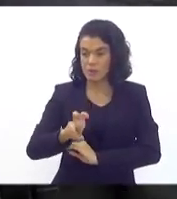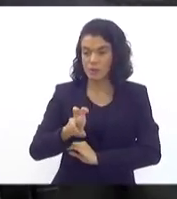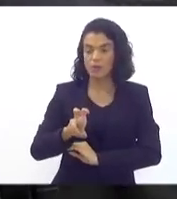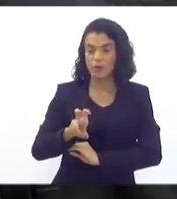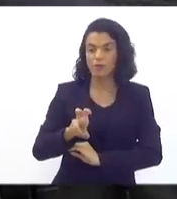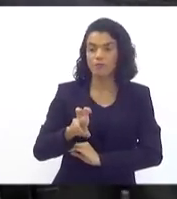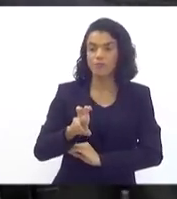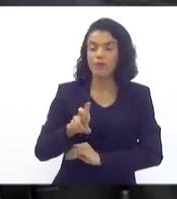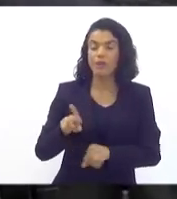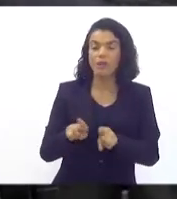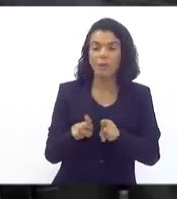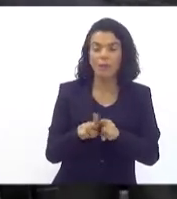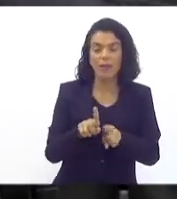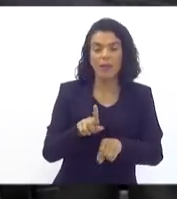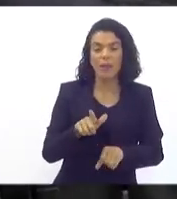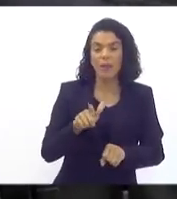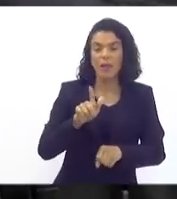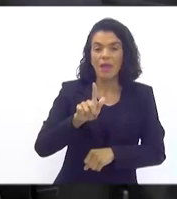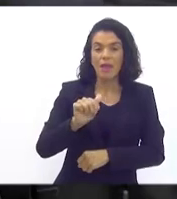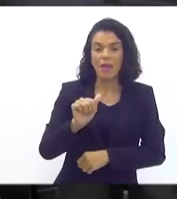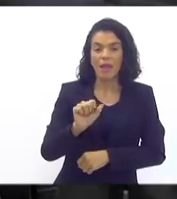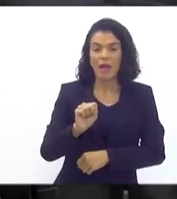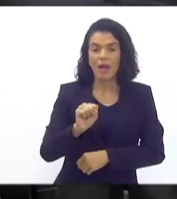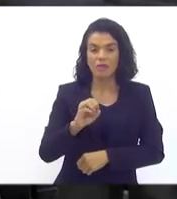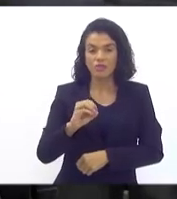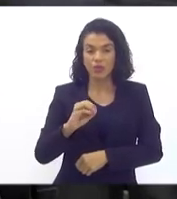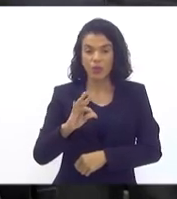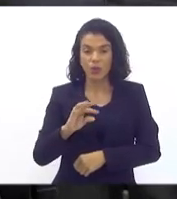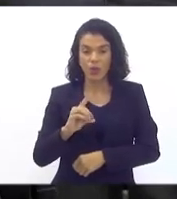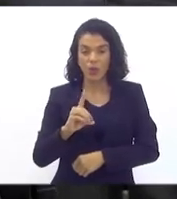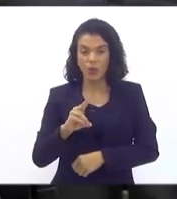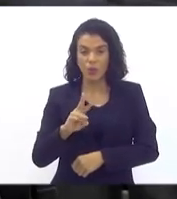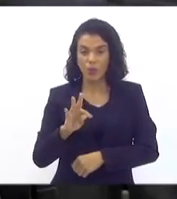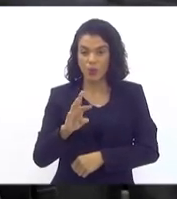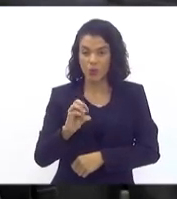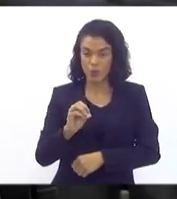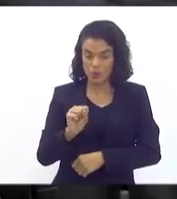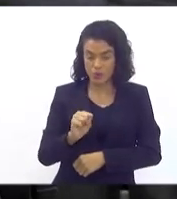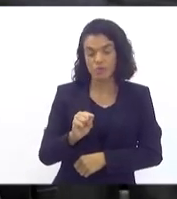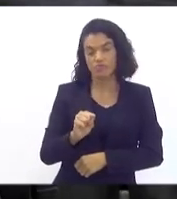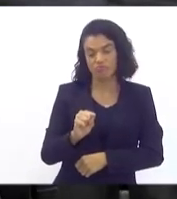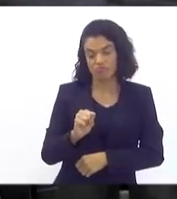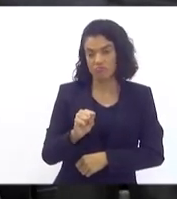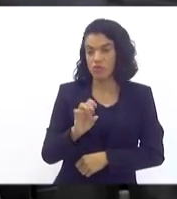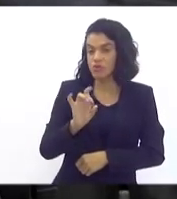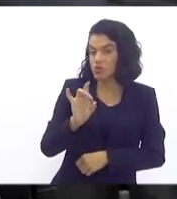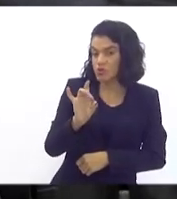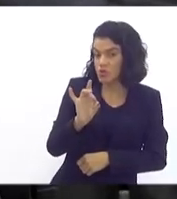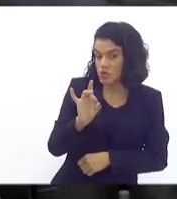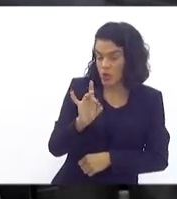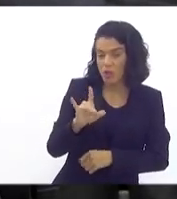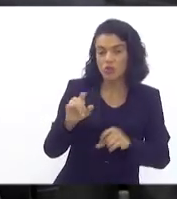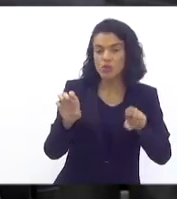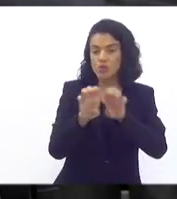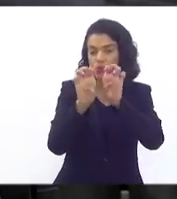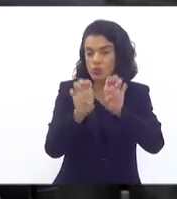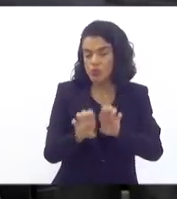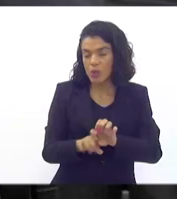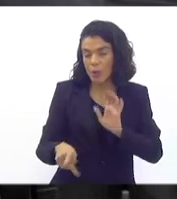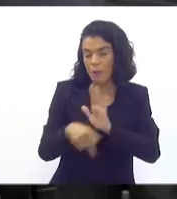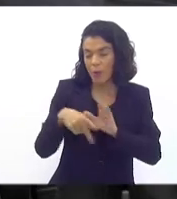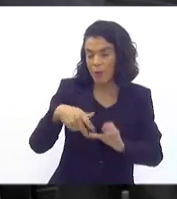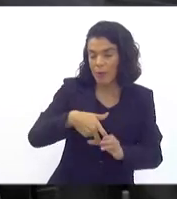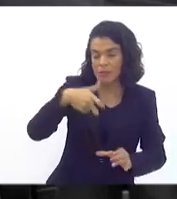E esses gasodutos não foram realizados esses investimentos não foram realizados adultos físicos só uma parcela dele foi considerada E aí